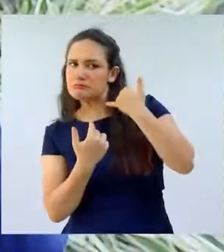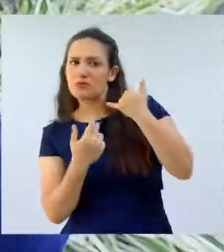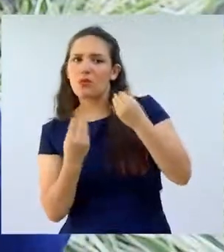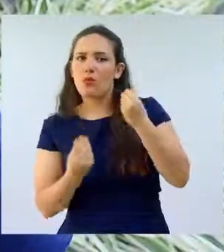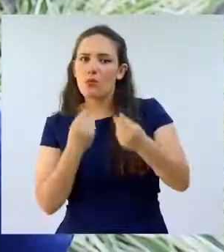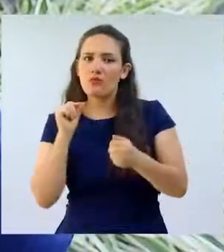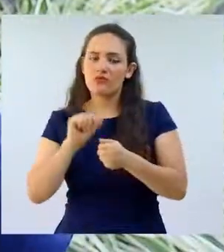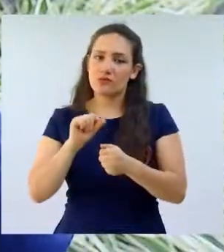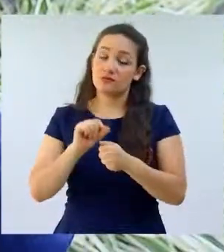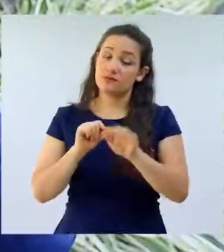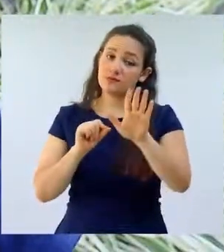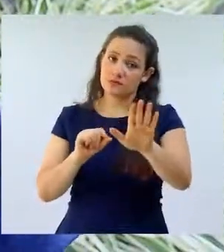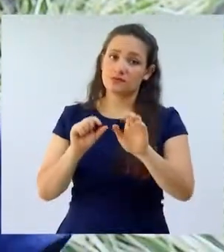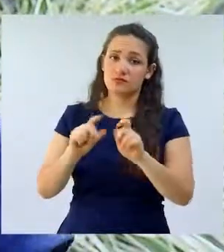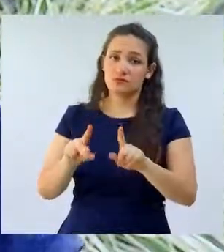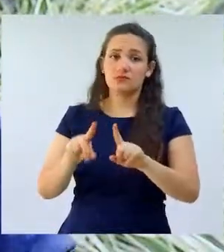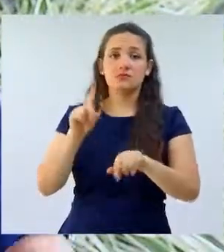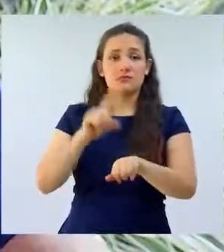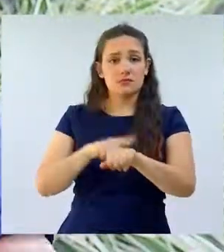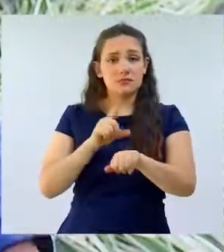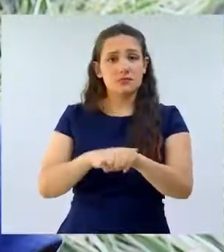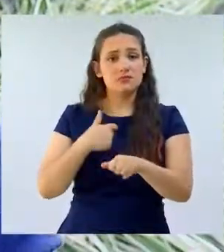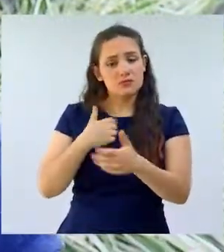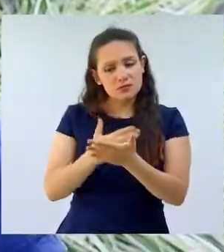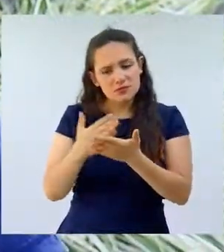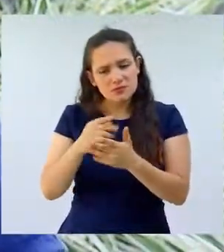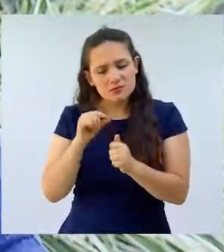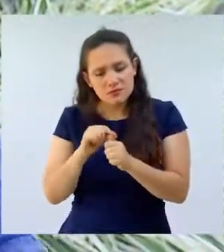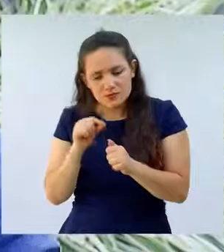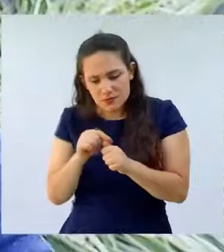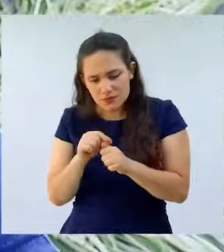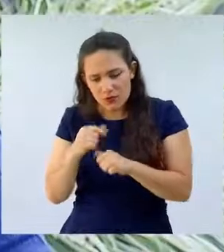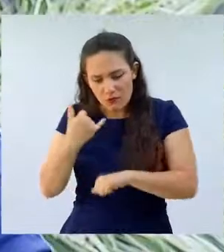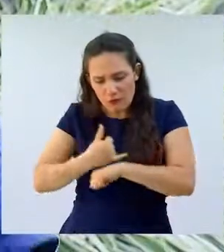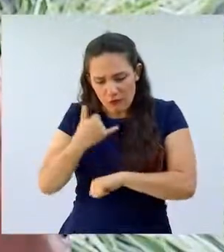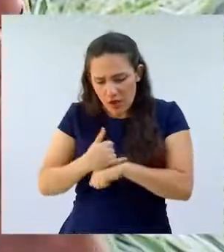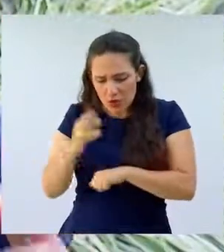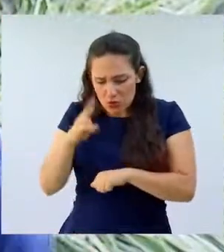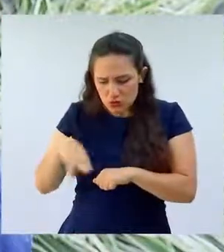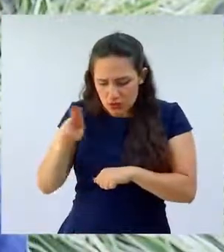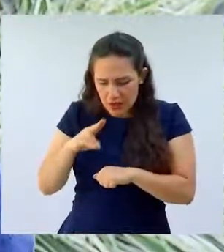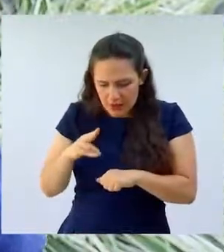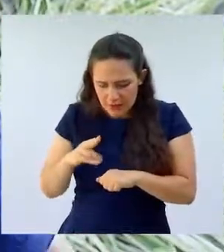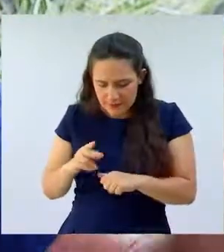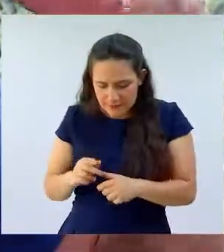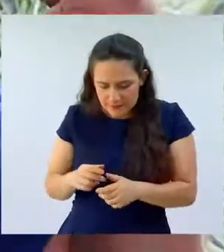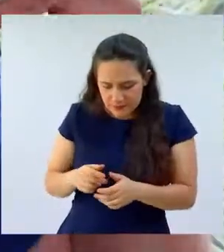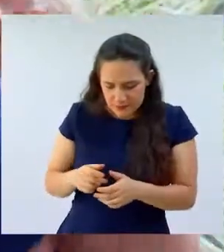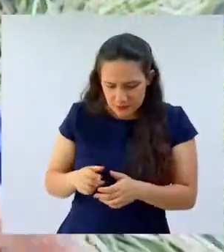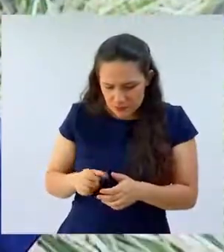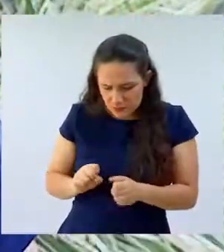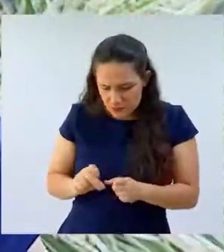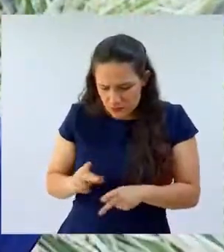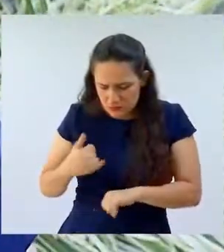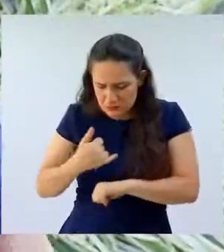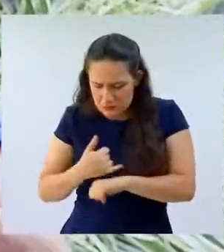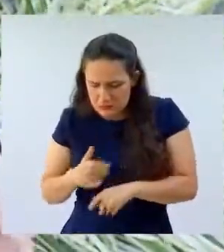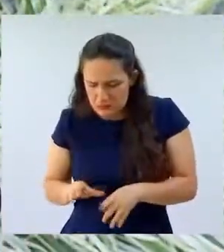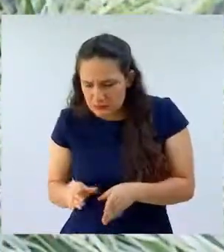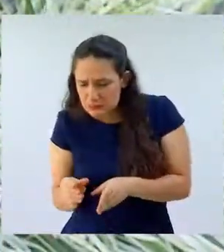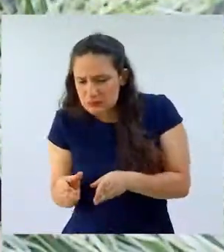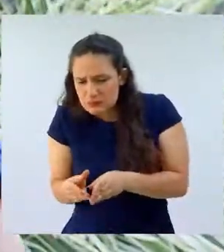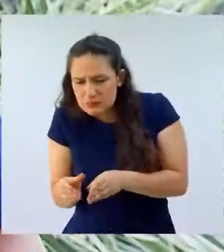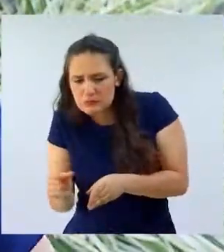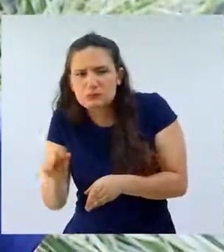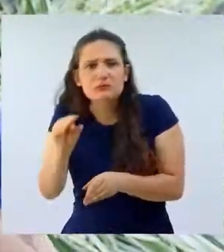assim. E quando eu comecei a fazer escultura de arame, foi o que aconteceu. Eu tinha um projeto para fazer, que